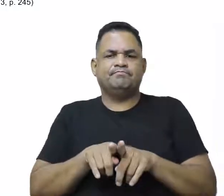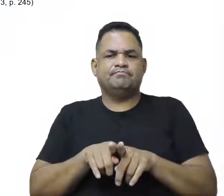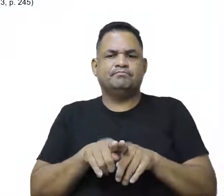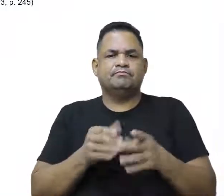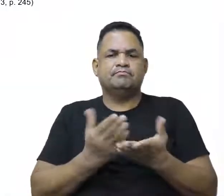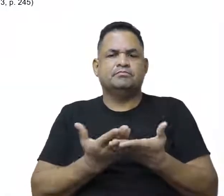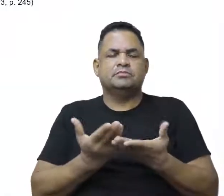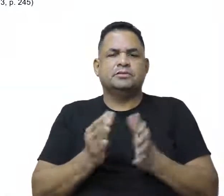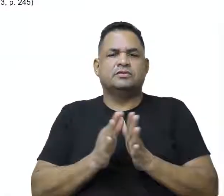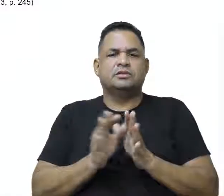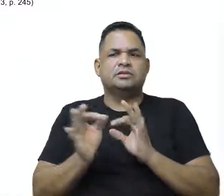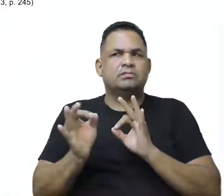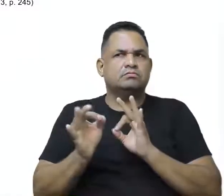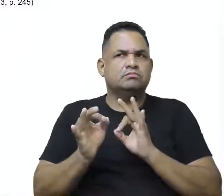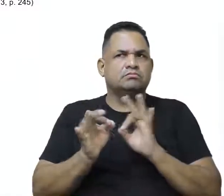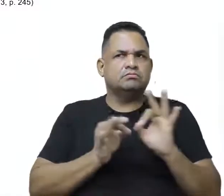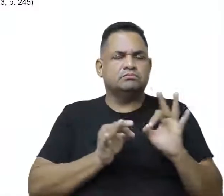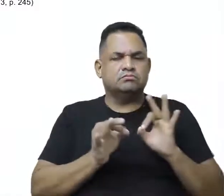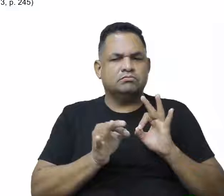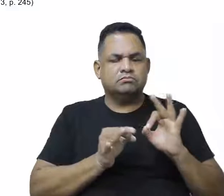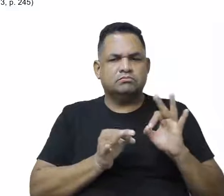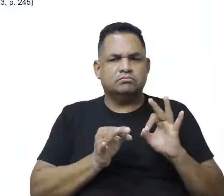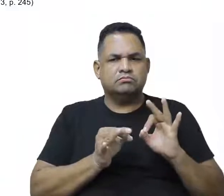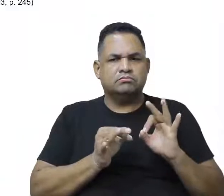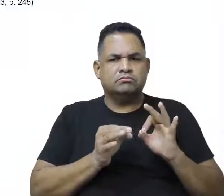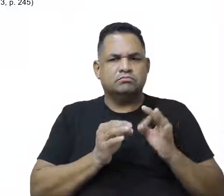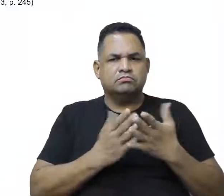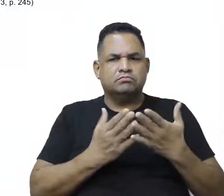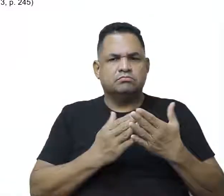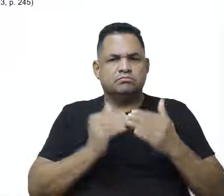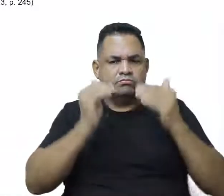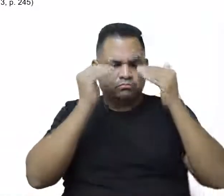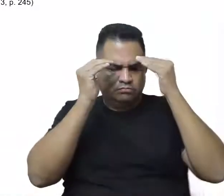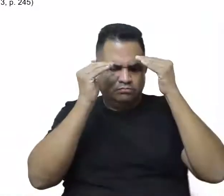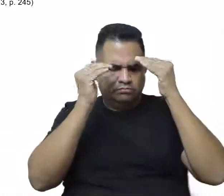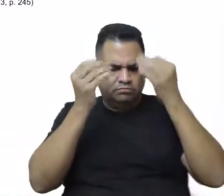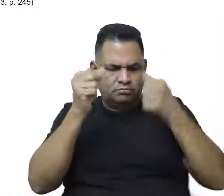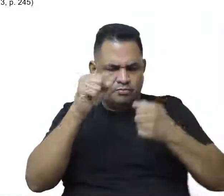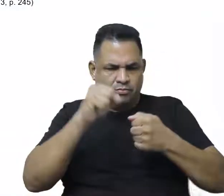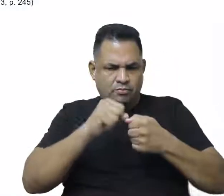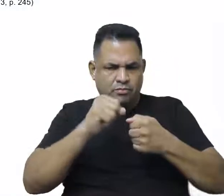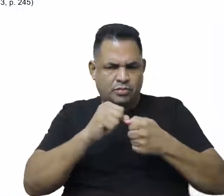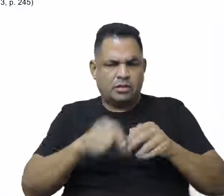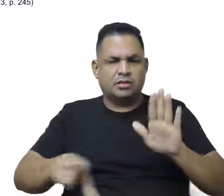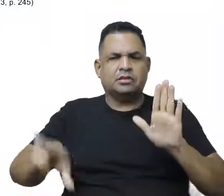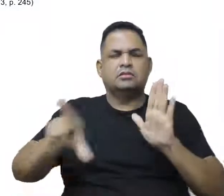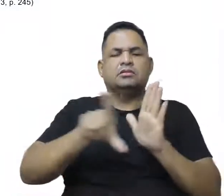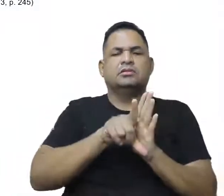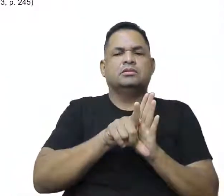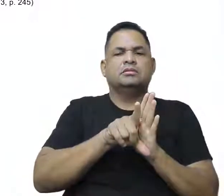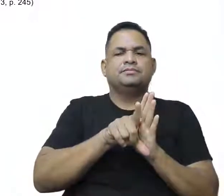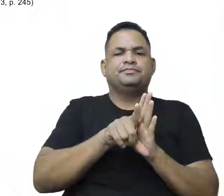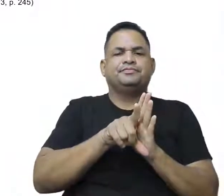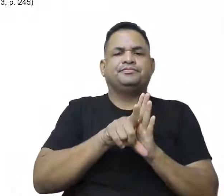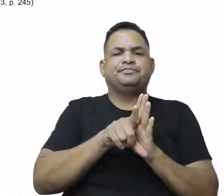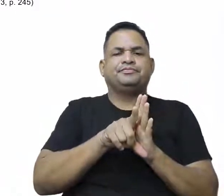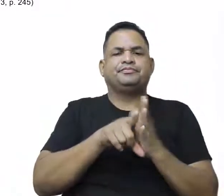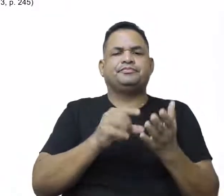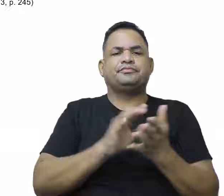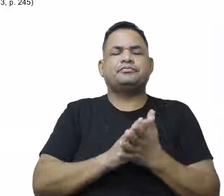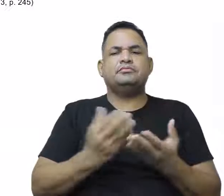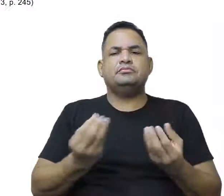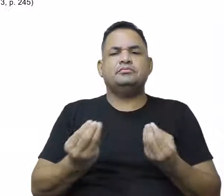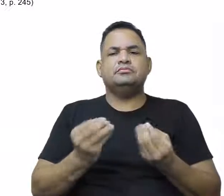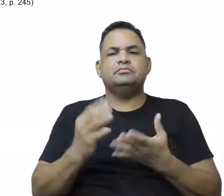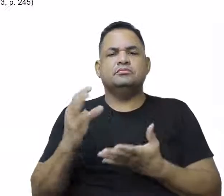ser regido e vão ser feitas leis, né,